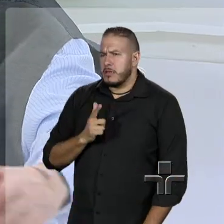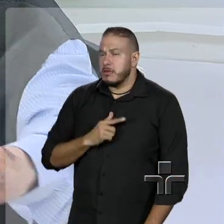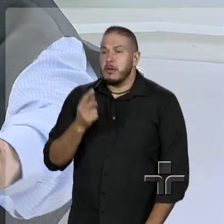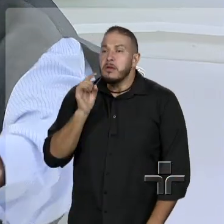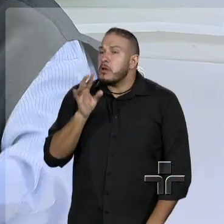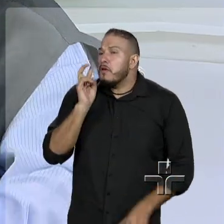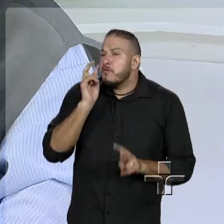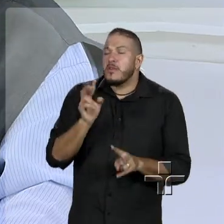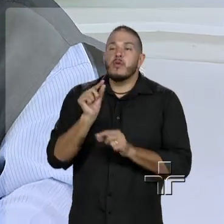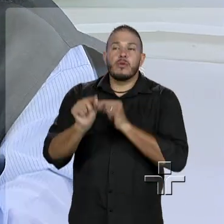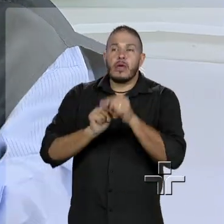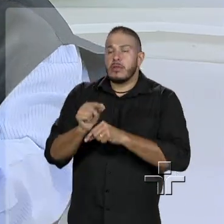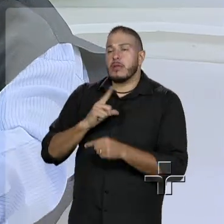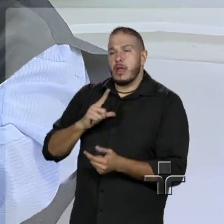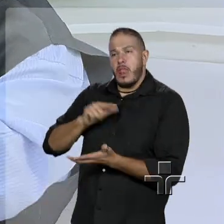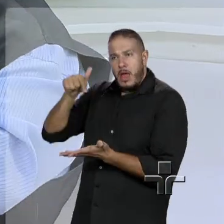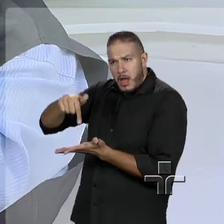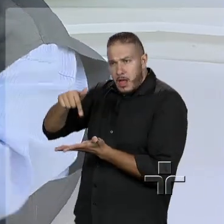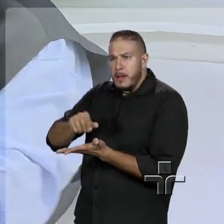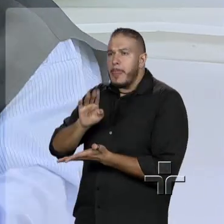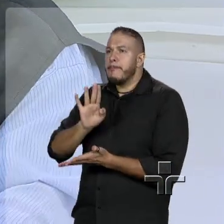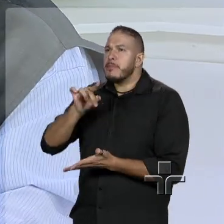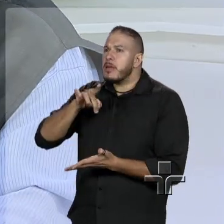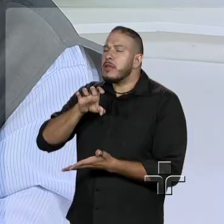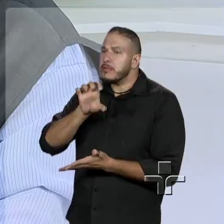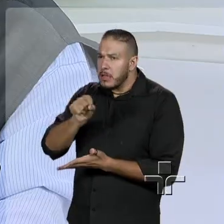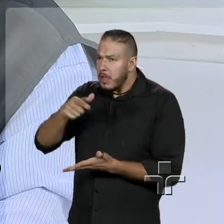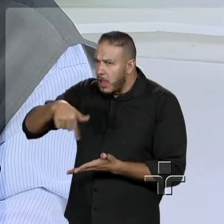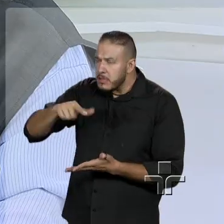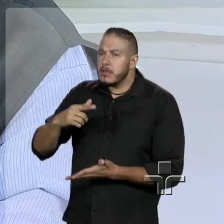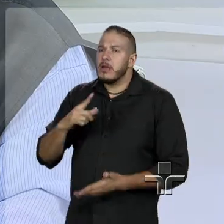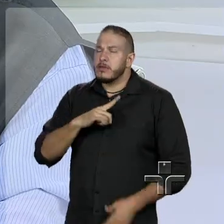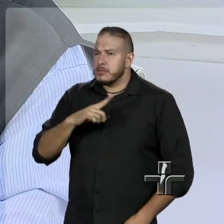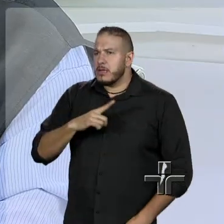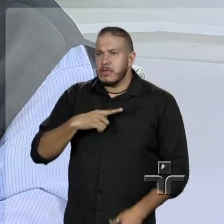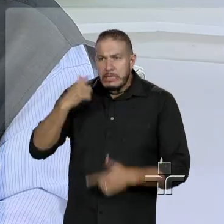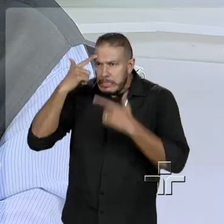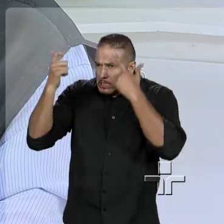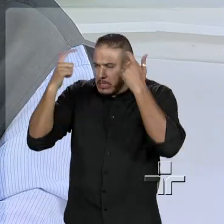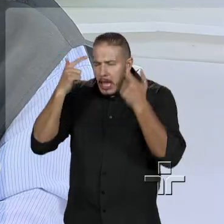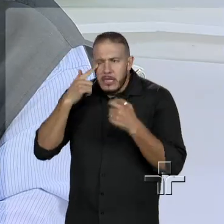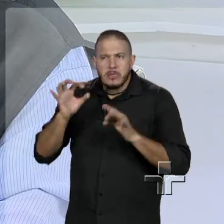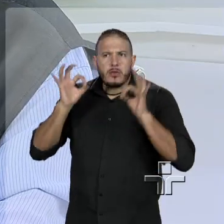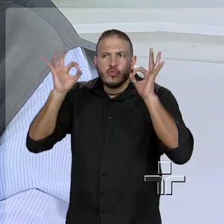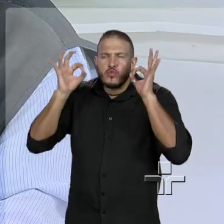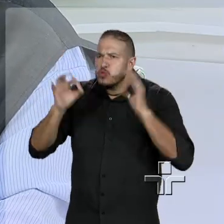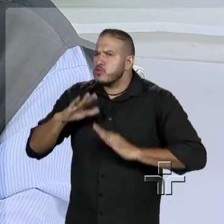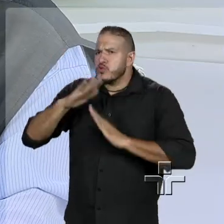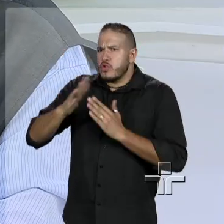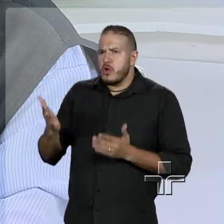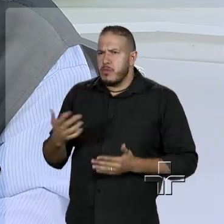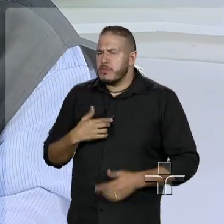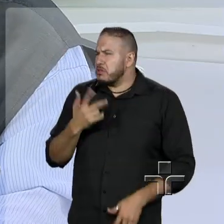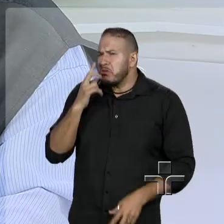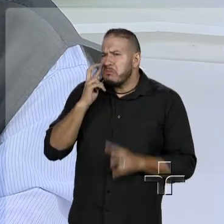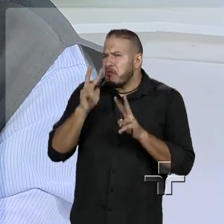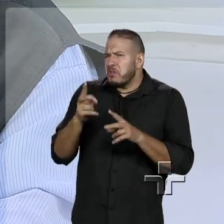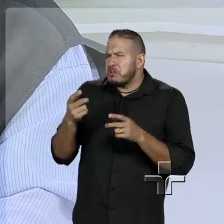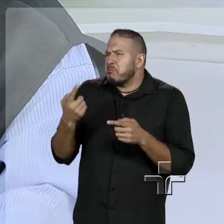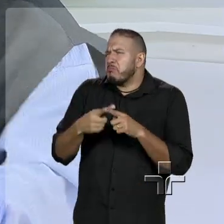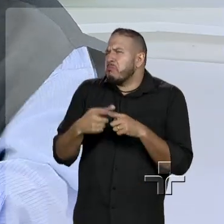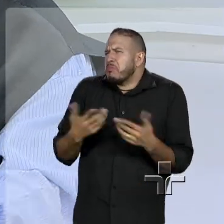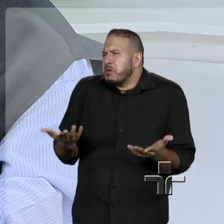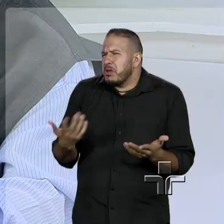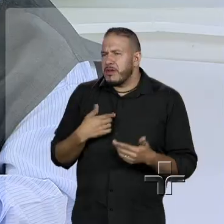seguinte, você tem lá, do BNDES, e saem ideias extraordinárias. Então, eu não vejo razão para você, de novo,